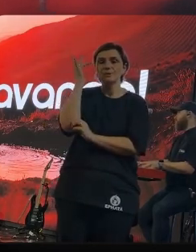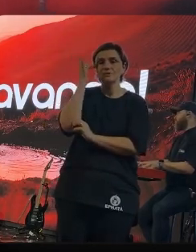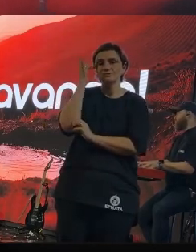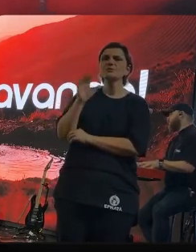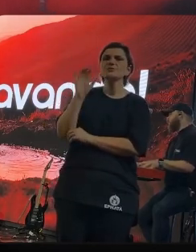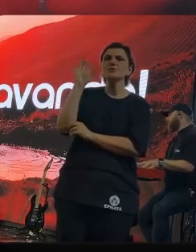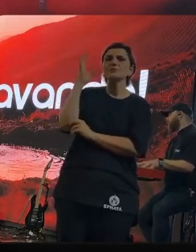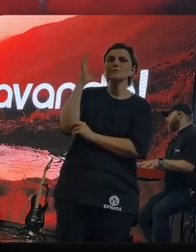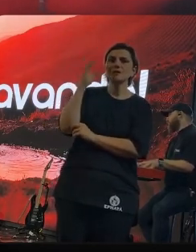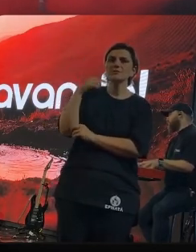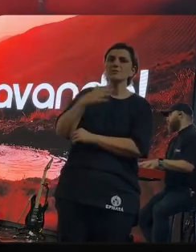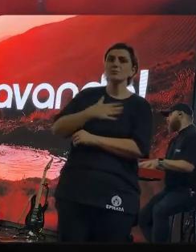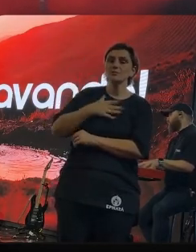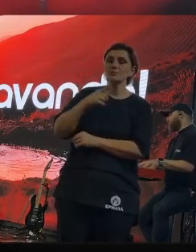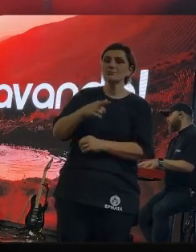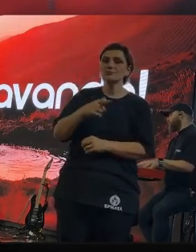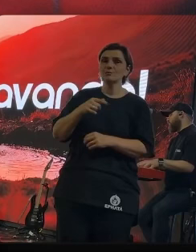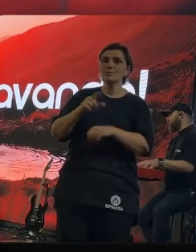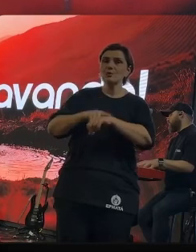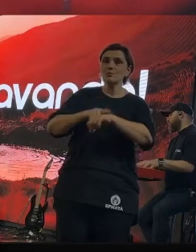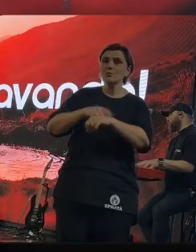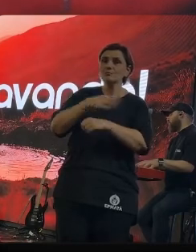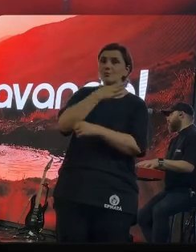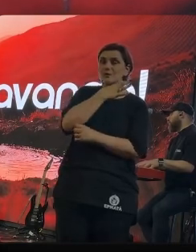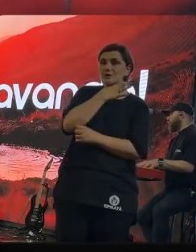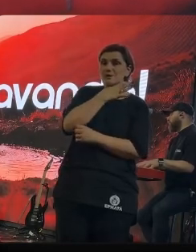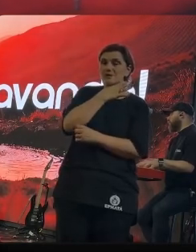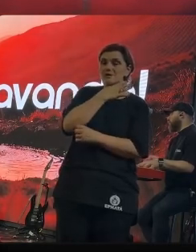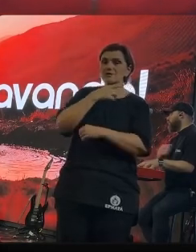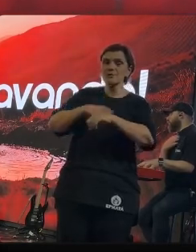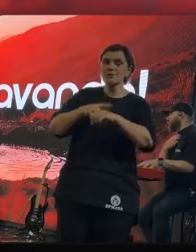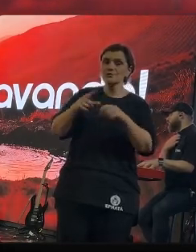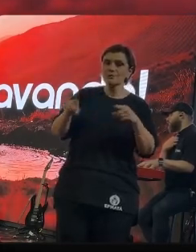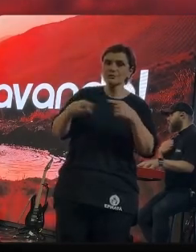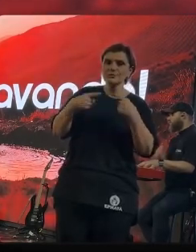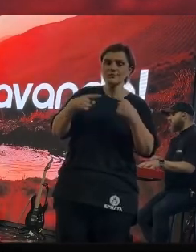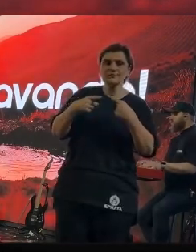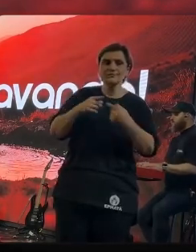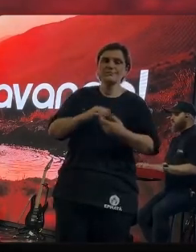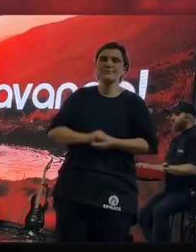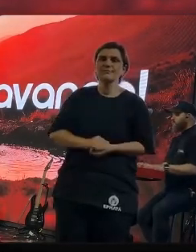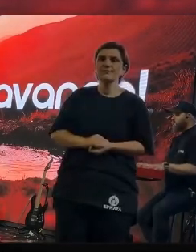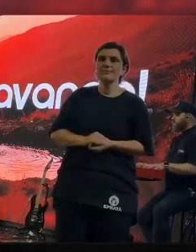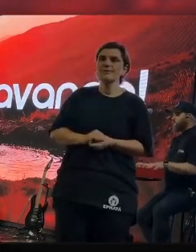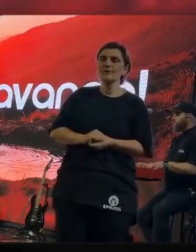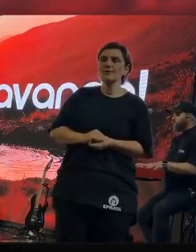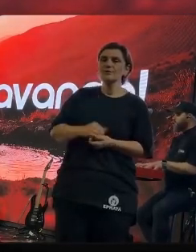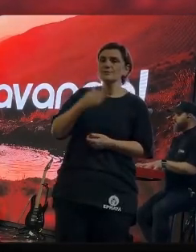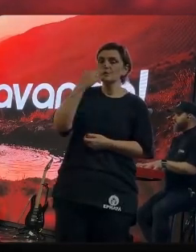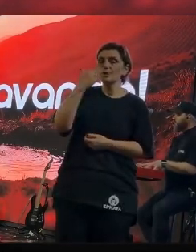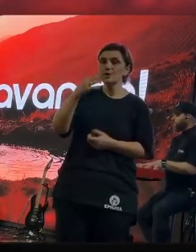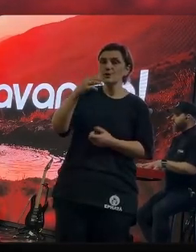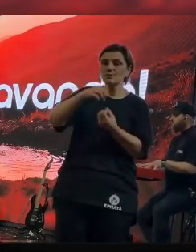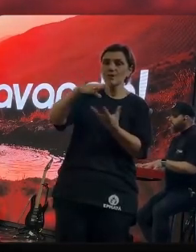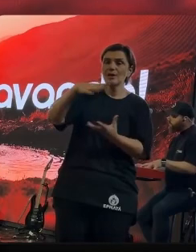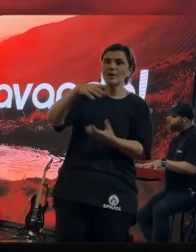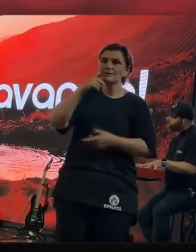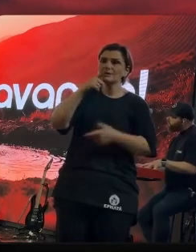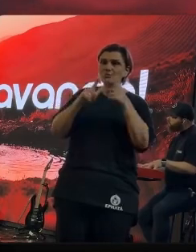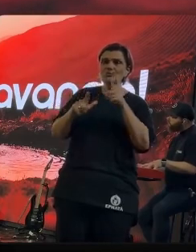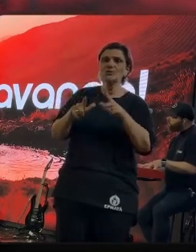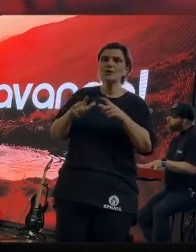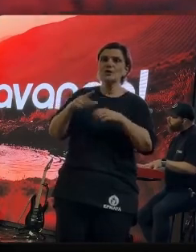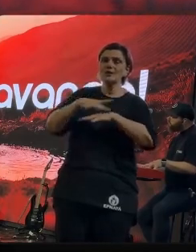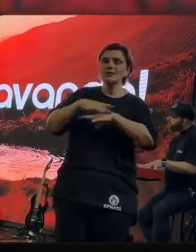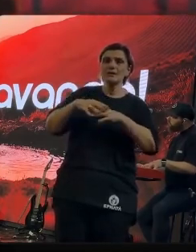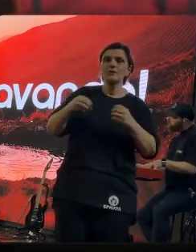com você? Diante da crise, olha para mim, diante do desafio, diante do milagre que não chega, diante da cura que não